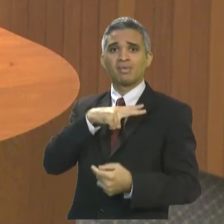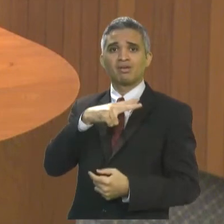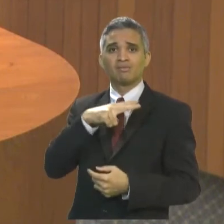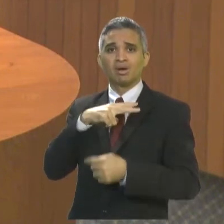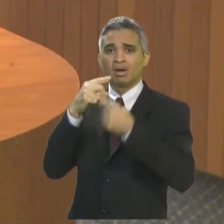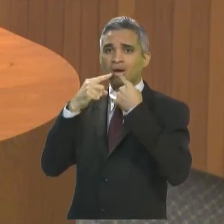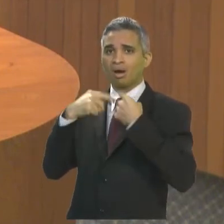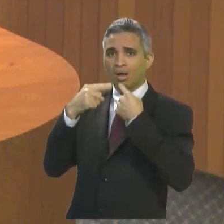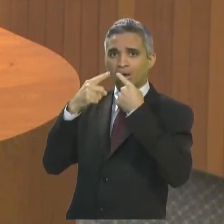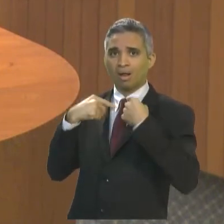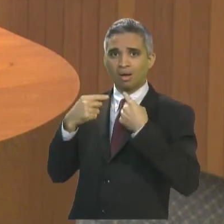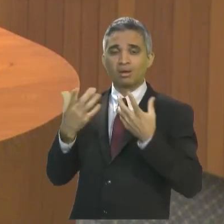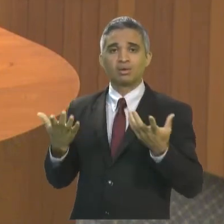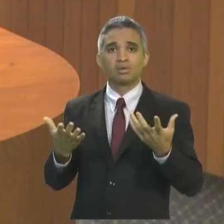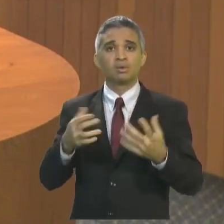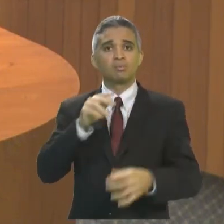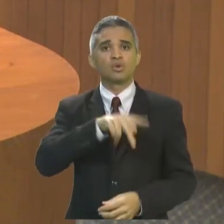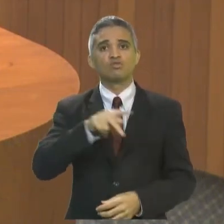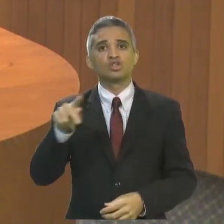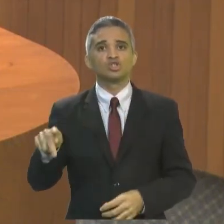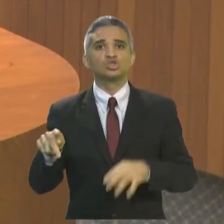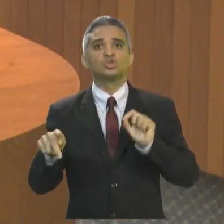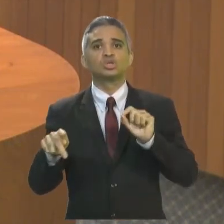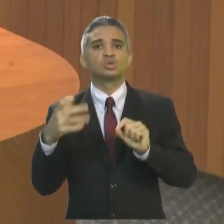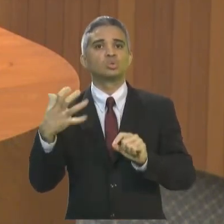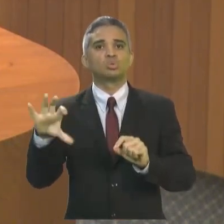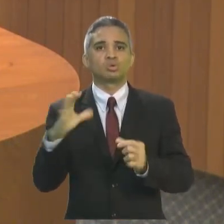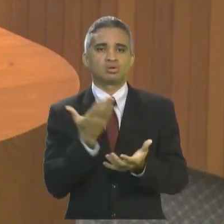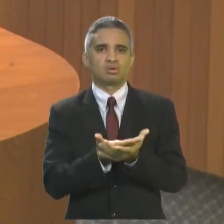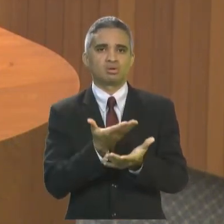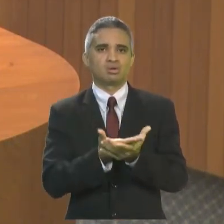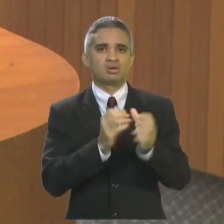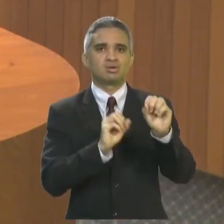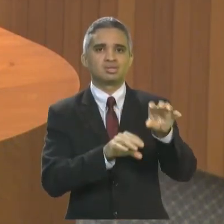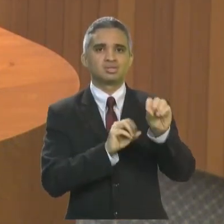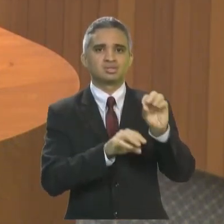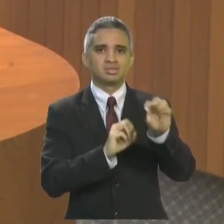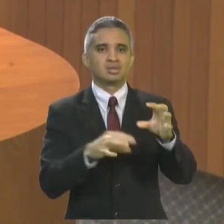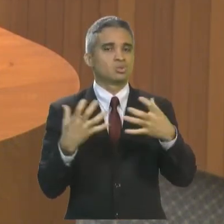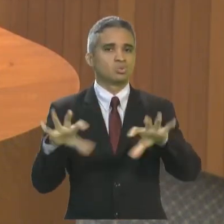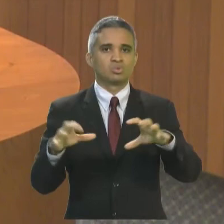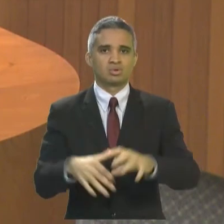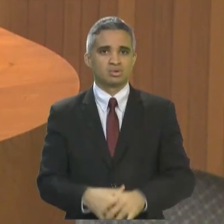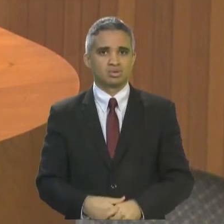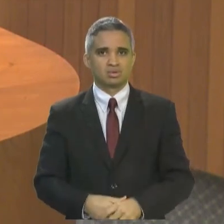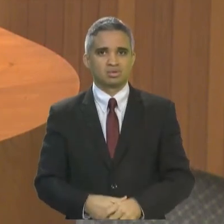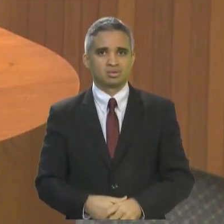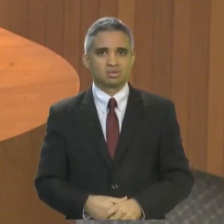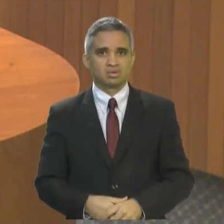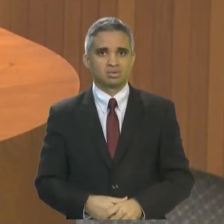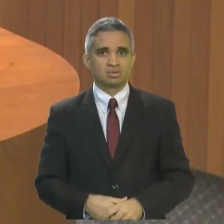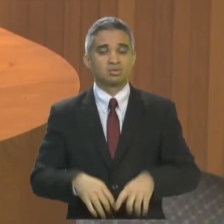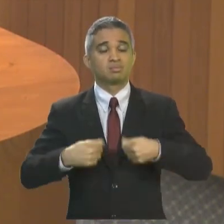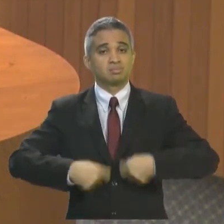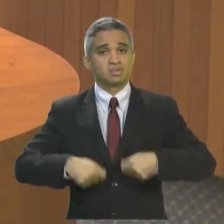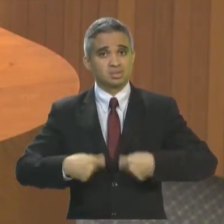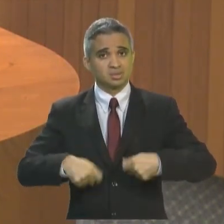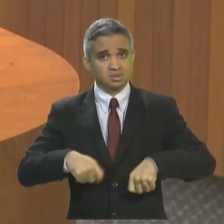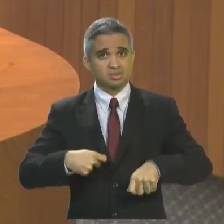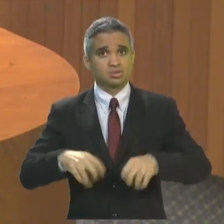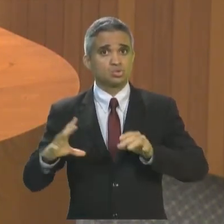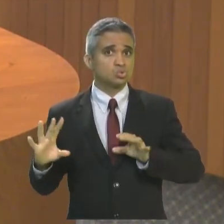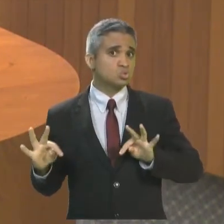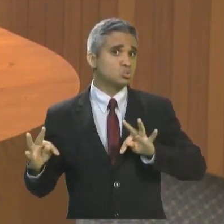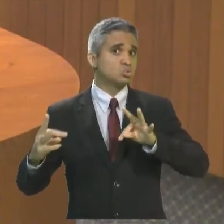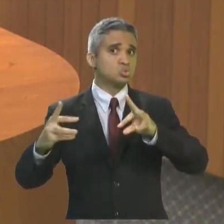dar aula. Então, ou a gente faz um esforço coletivo, entendendo que políticos, que